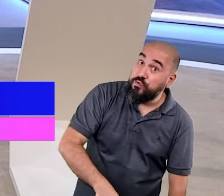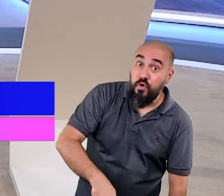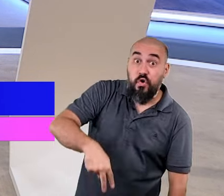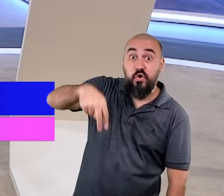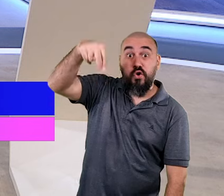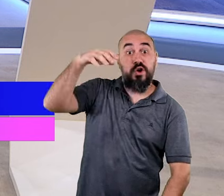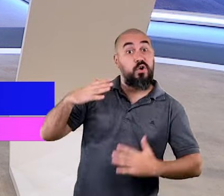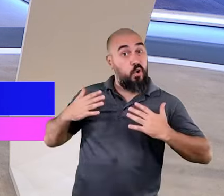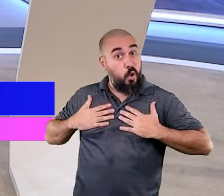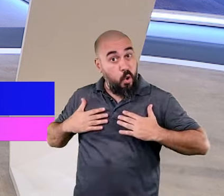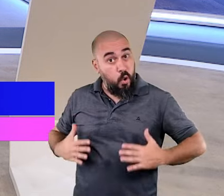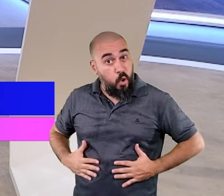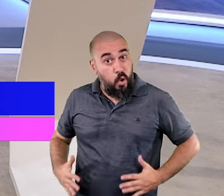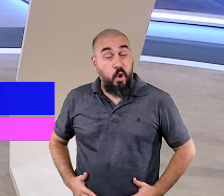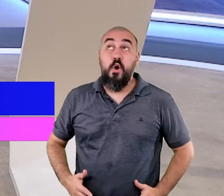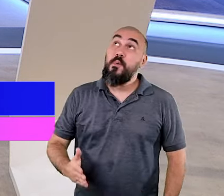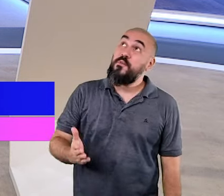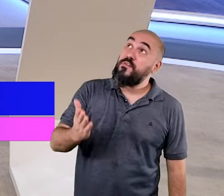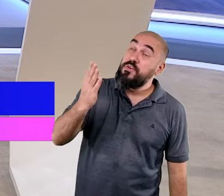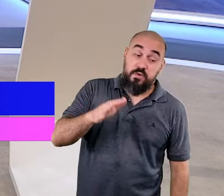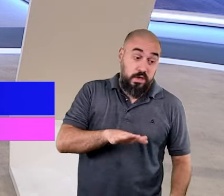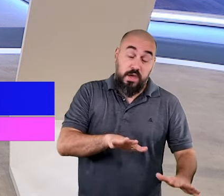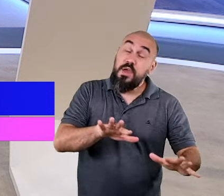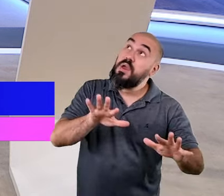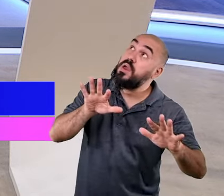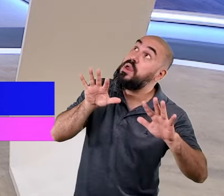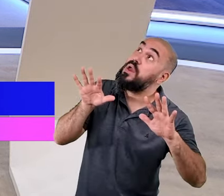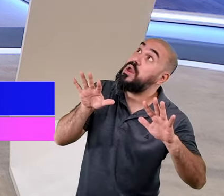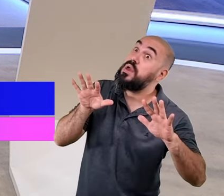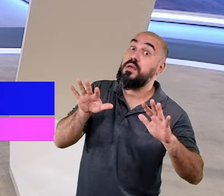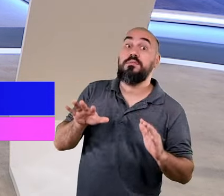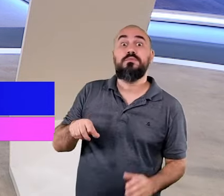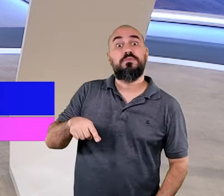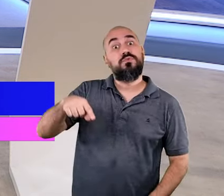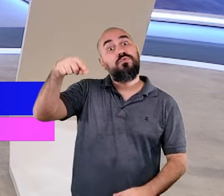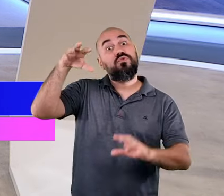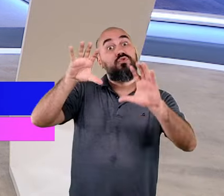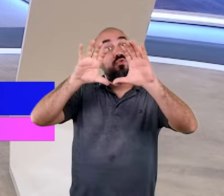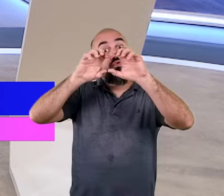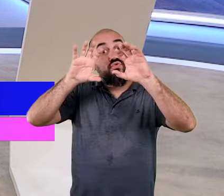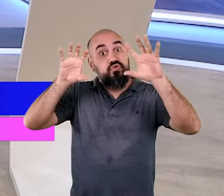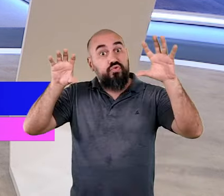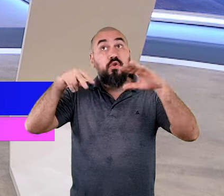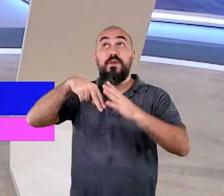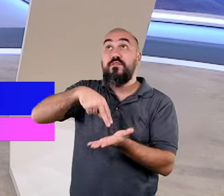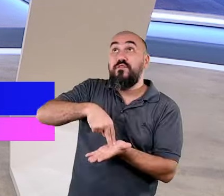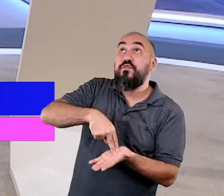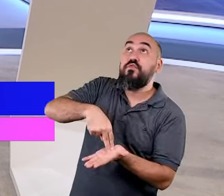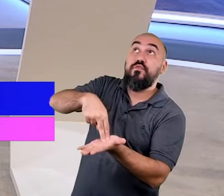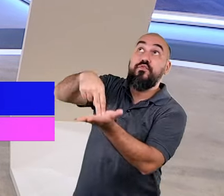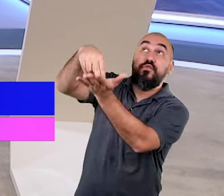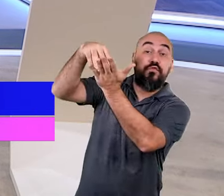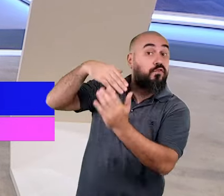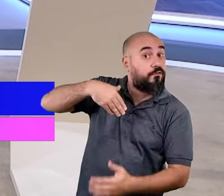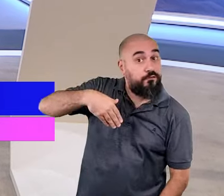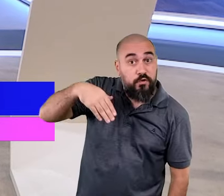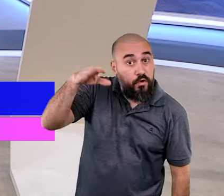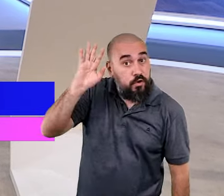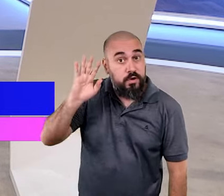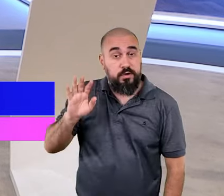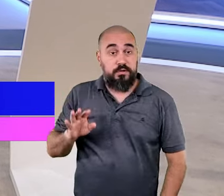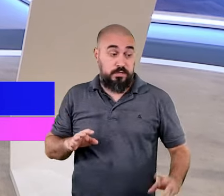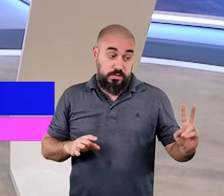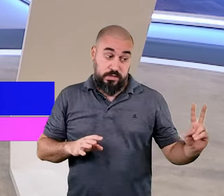corporal, subiu entre os discípulos, foi recebido por uma nuvem, e esses seres celestiais